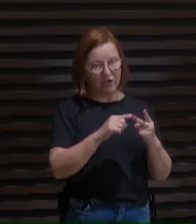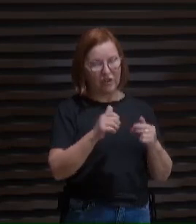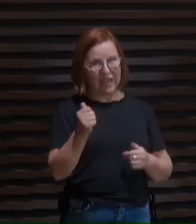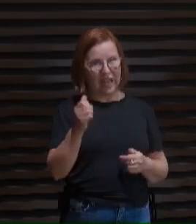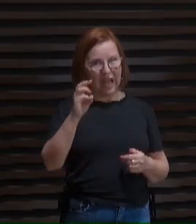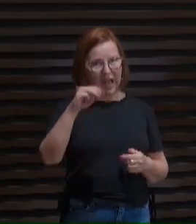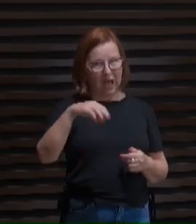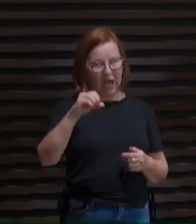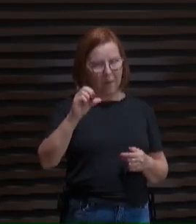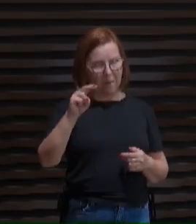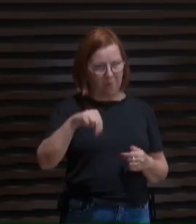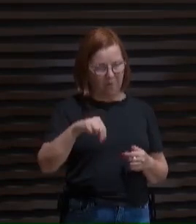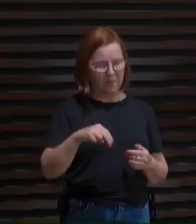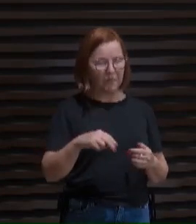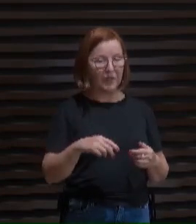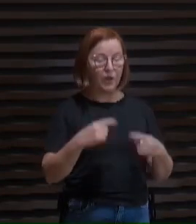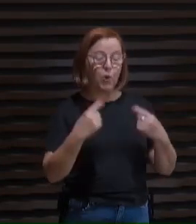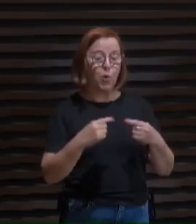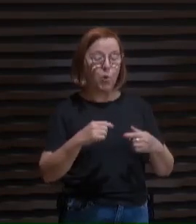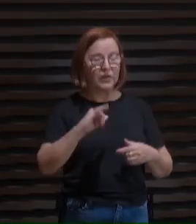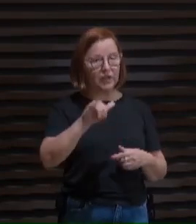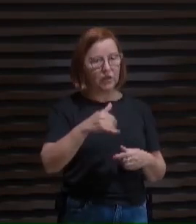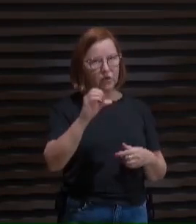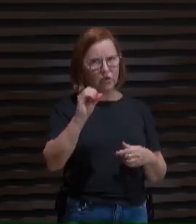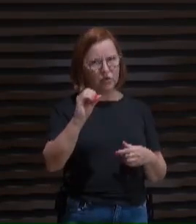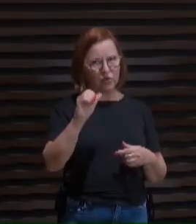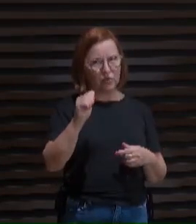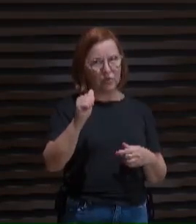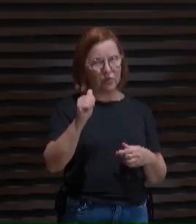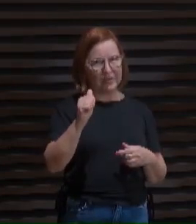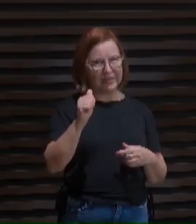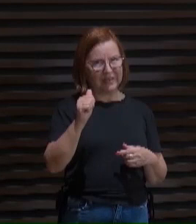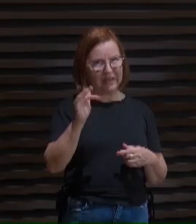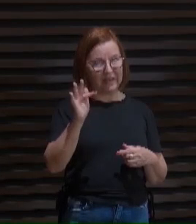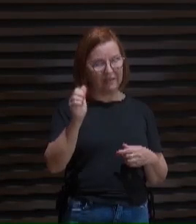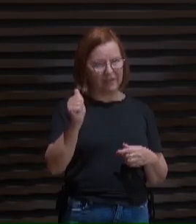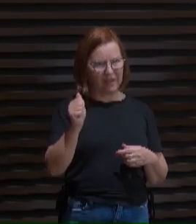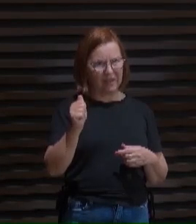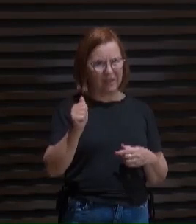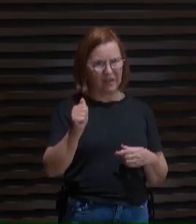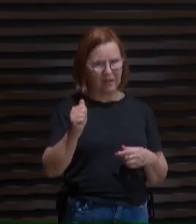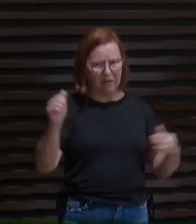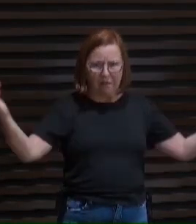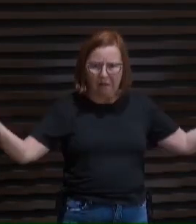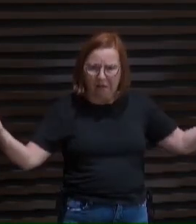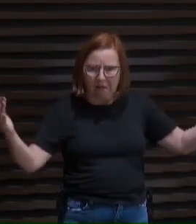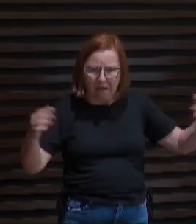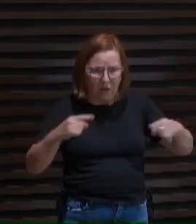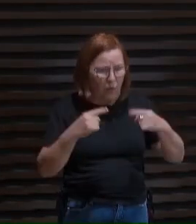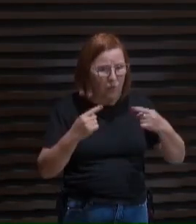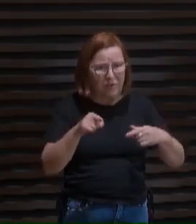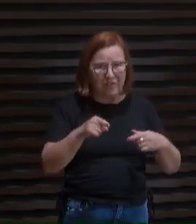Então vieram alguns que avisaram a Josafá dizendo, grande multidão vem contra ti, da além do mar da Síria, eis que já estão